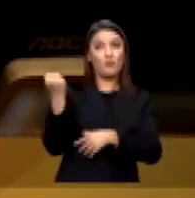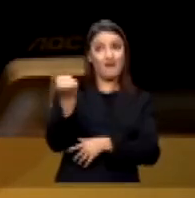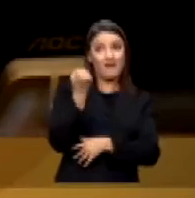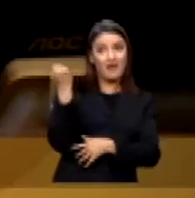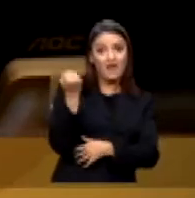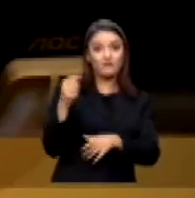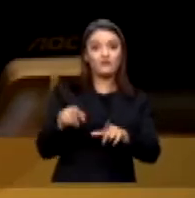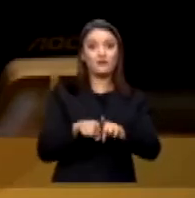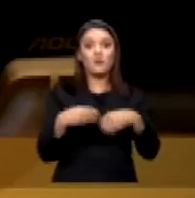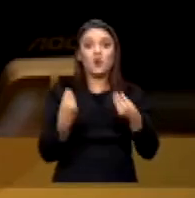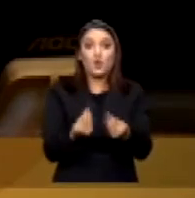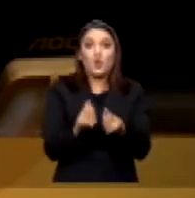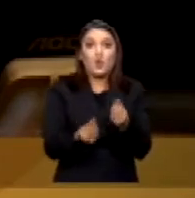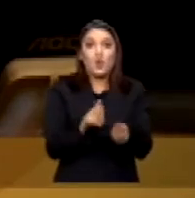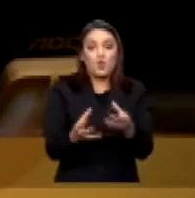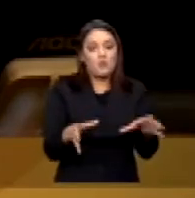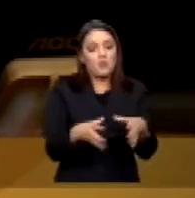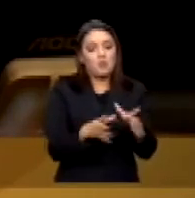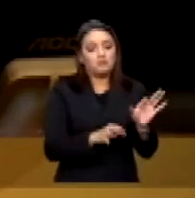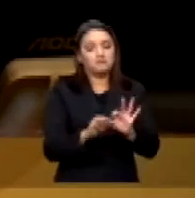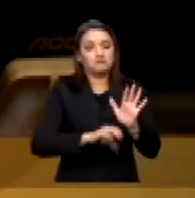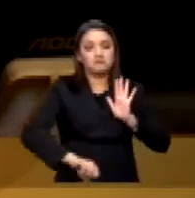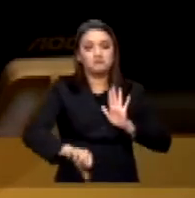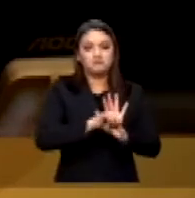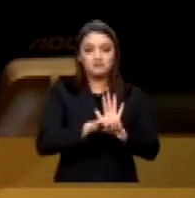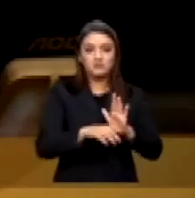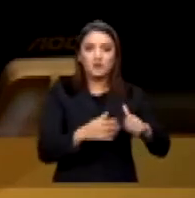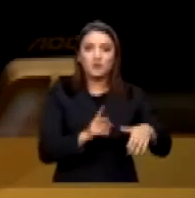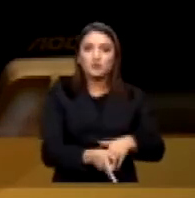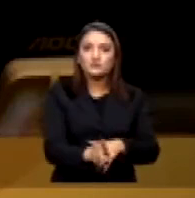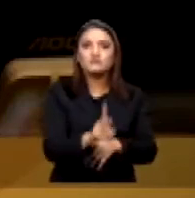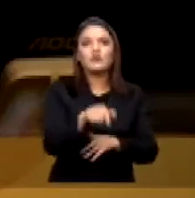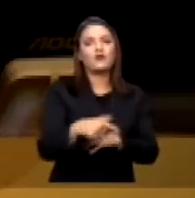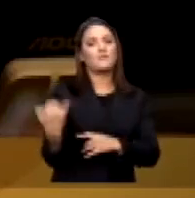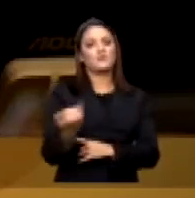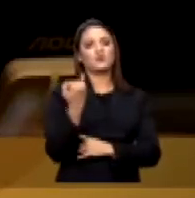densidade da organização criminosa e a continuidade do crime um fator